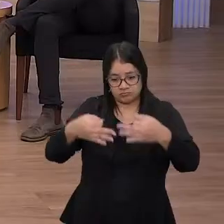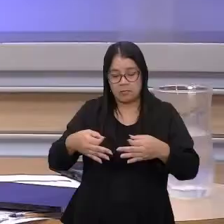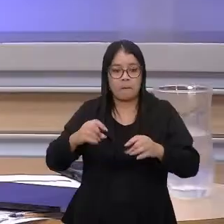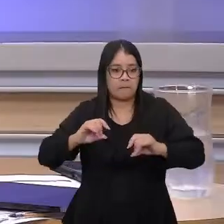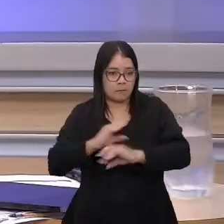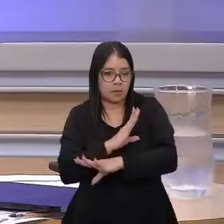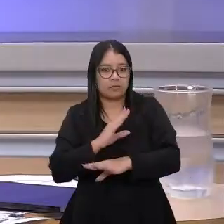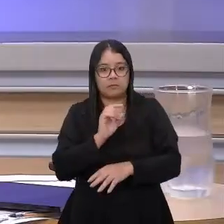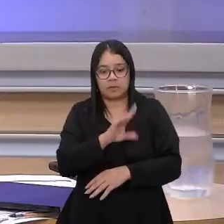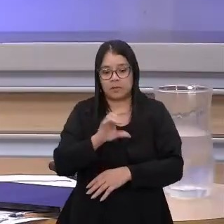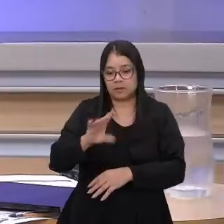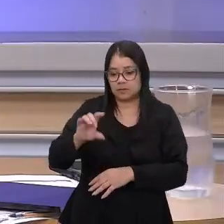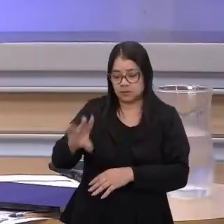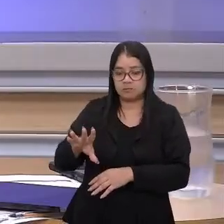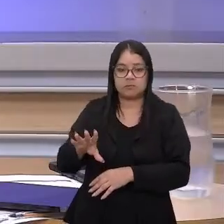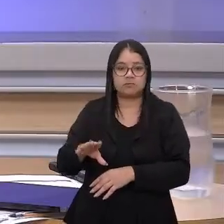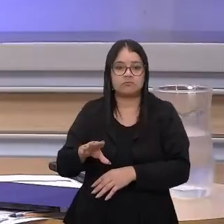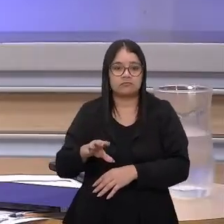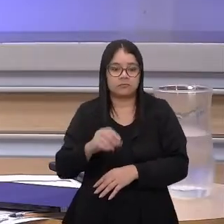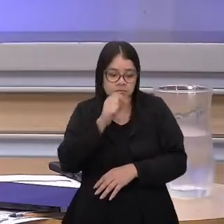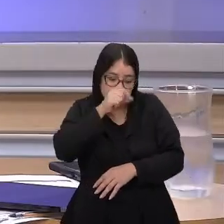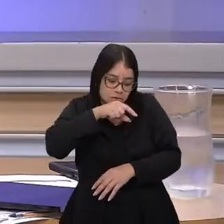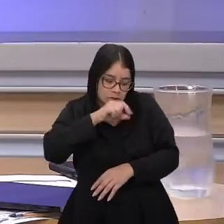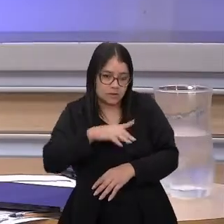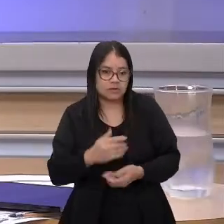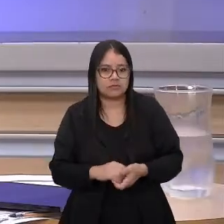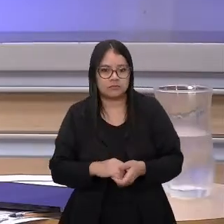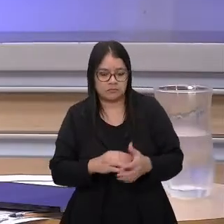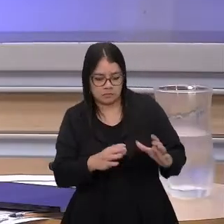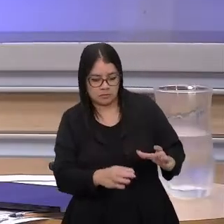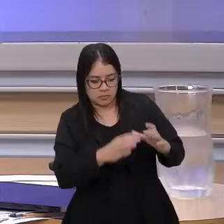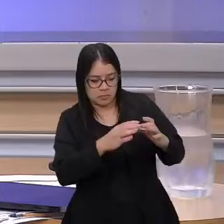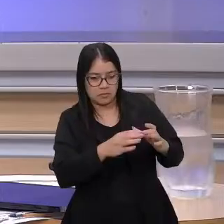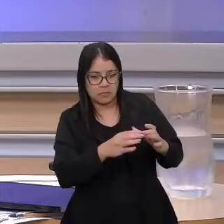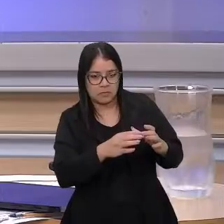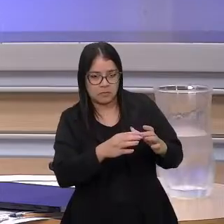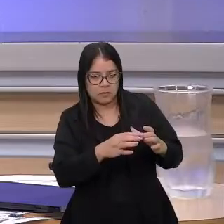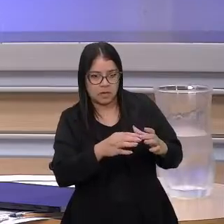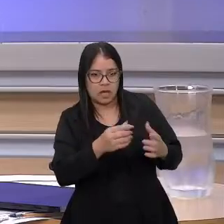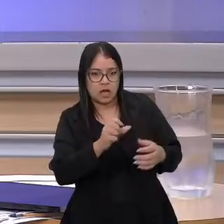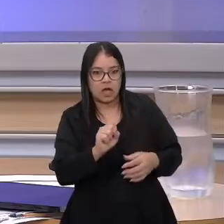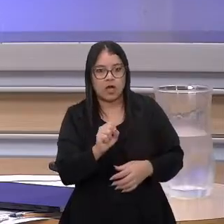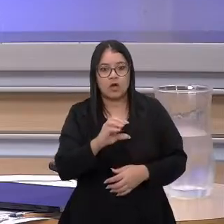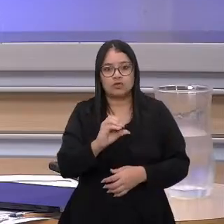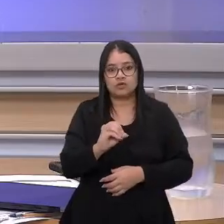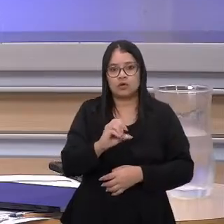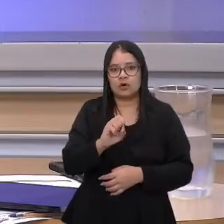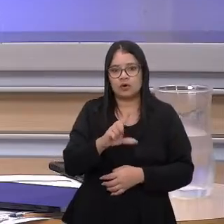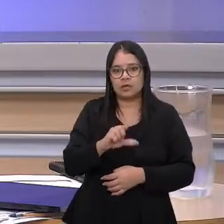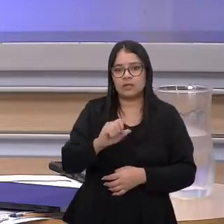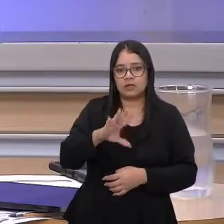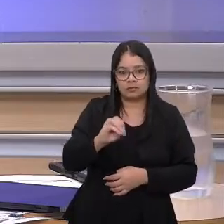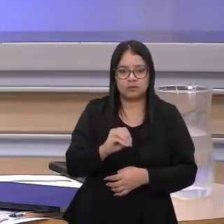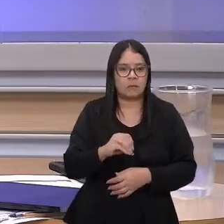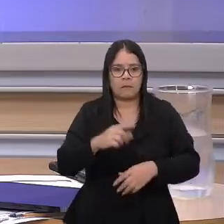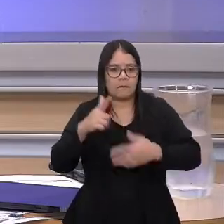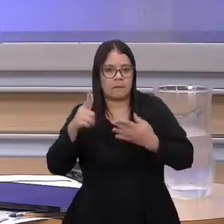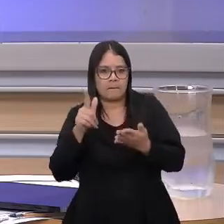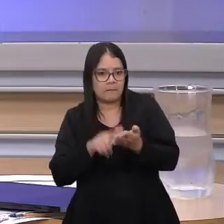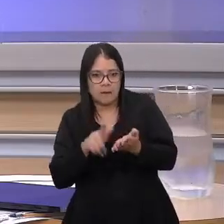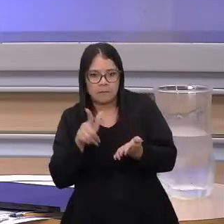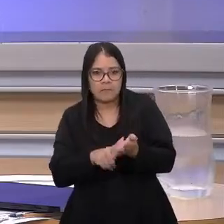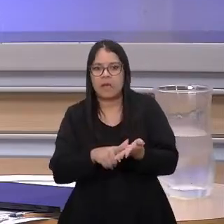exclusivos para cada tipo de resíduo. Então, a gente tem para resíduos sólidos, né? Tem para papel,